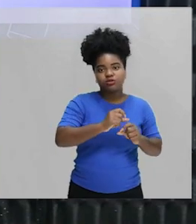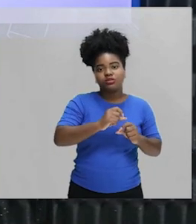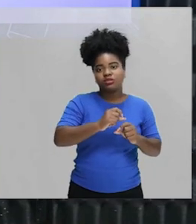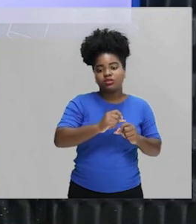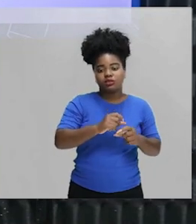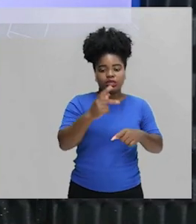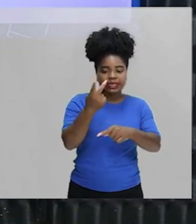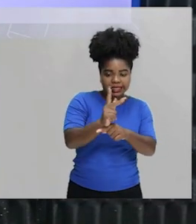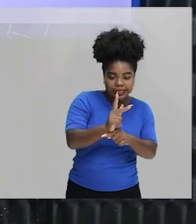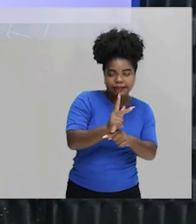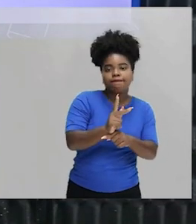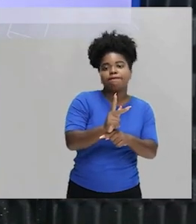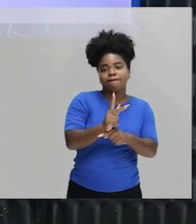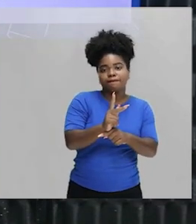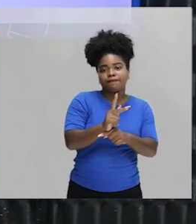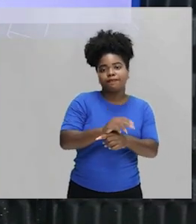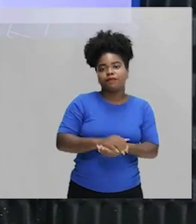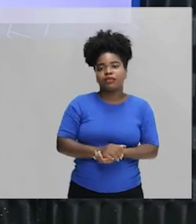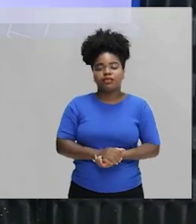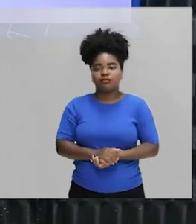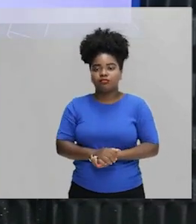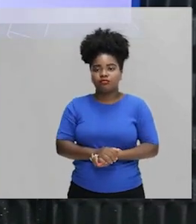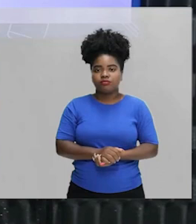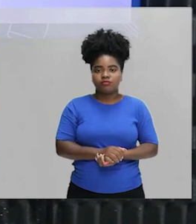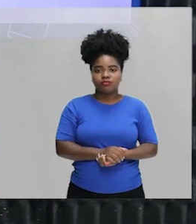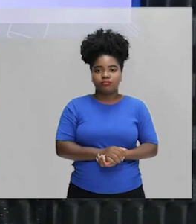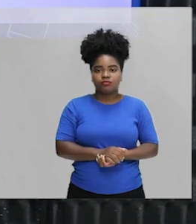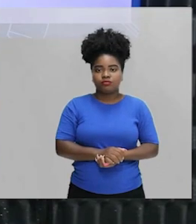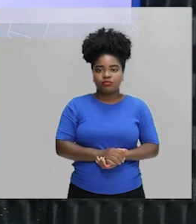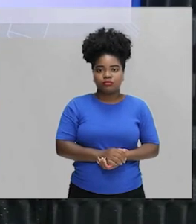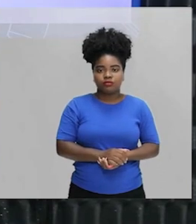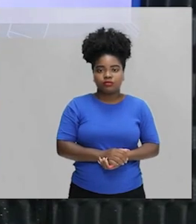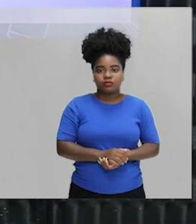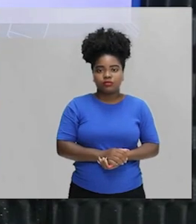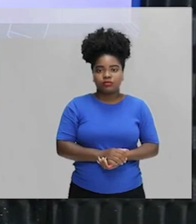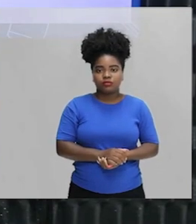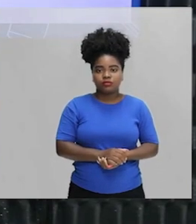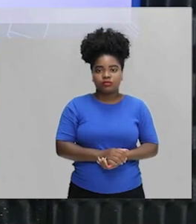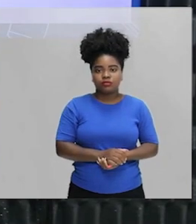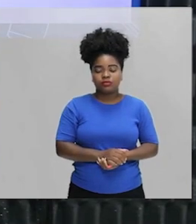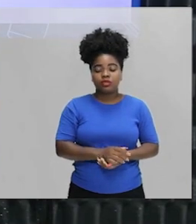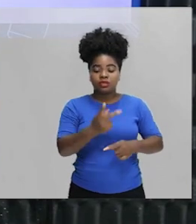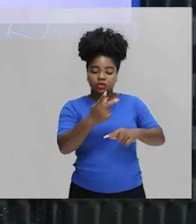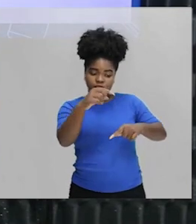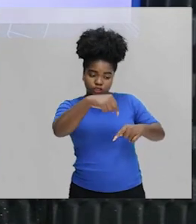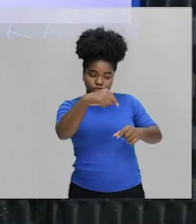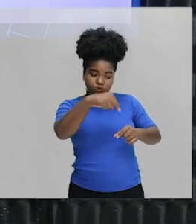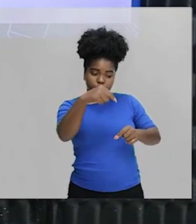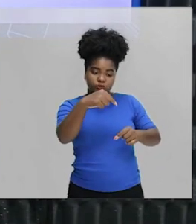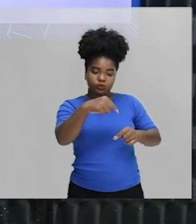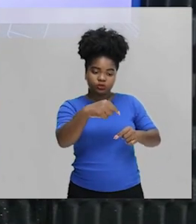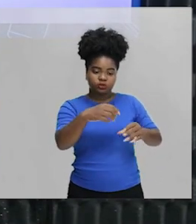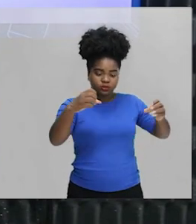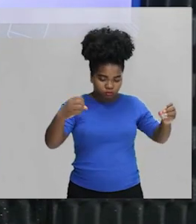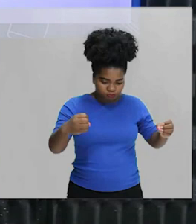de de hidrogênio Tá certo assim como toda a estrela esse hidrogênio ele se